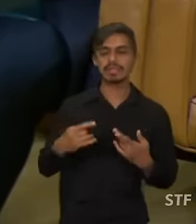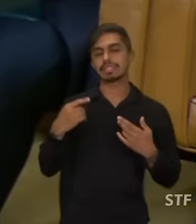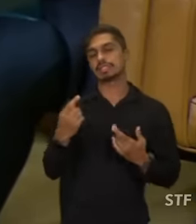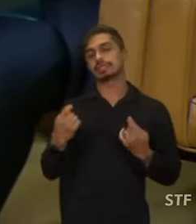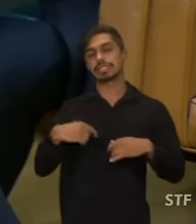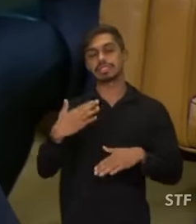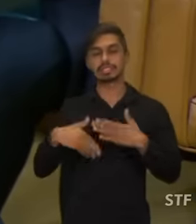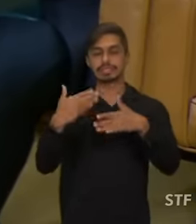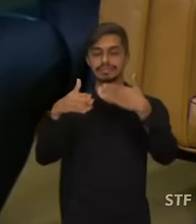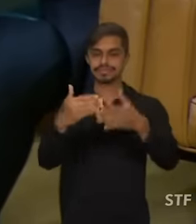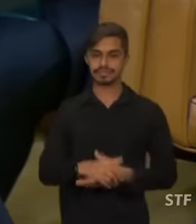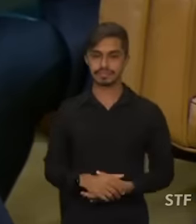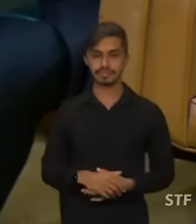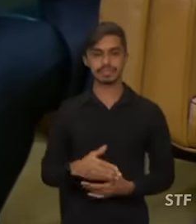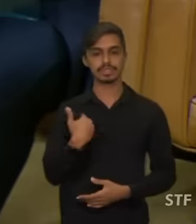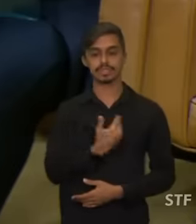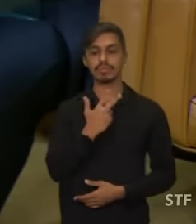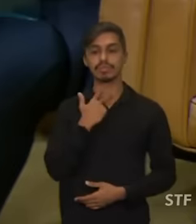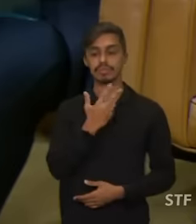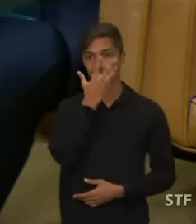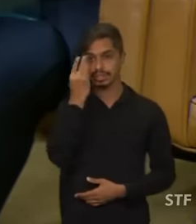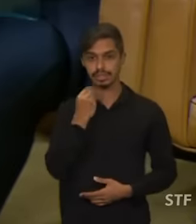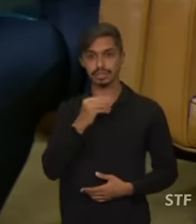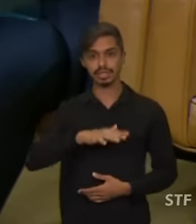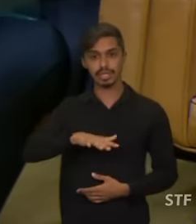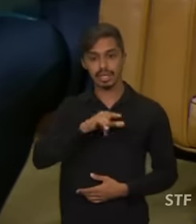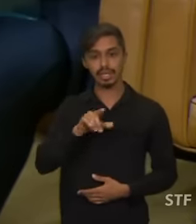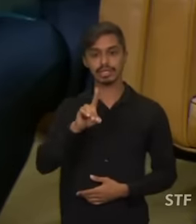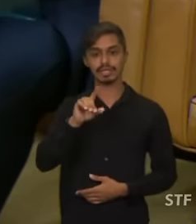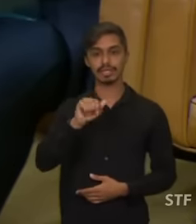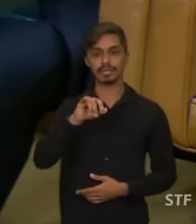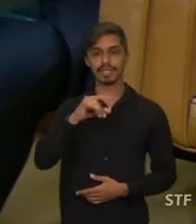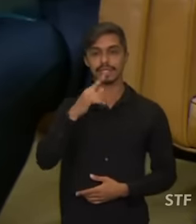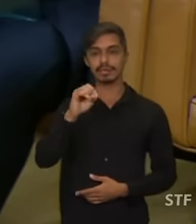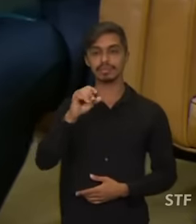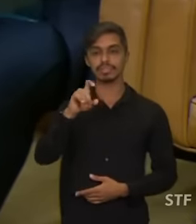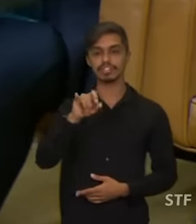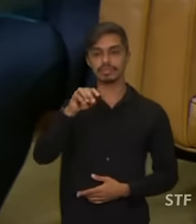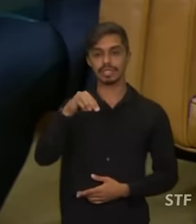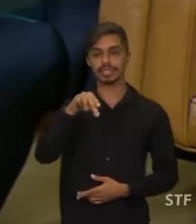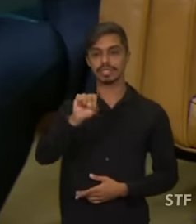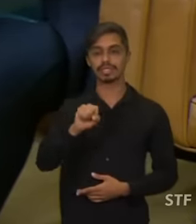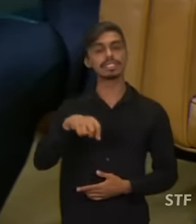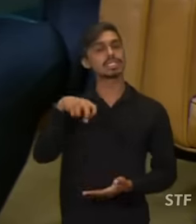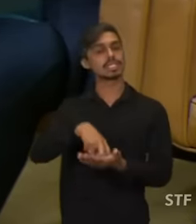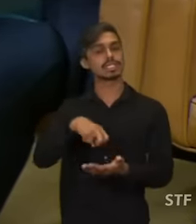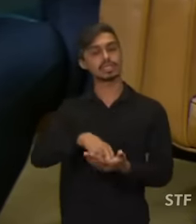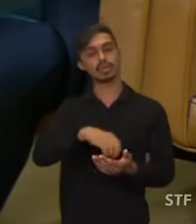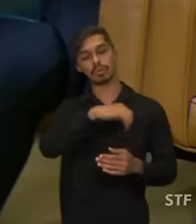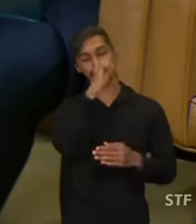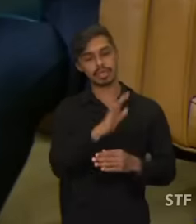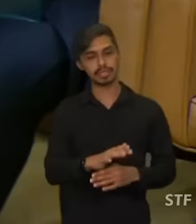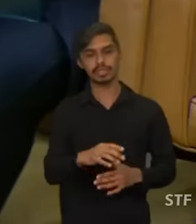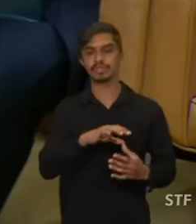não esquecemos e não vamos esquecer do caso do Damião Ximenes, aí, que causou uma condenação do Brasil na Corte